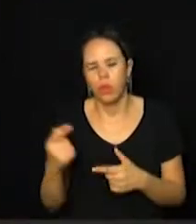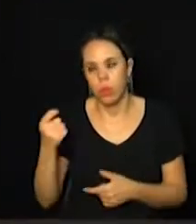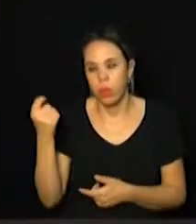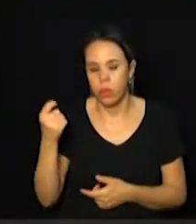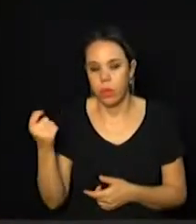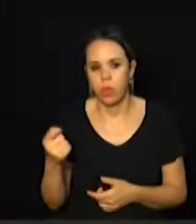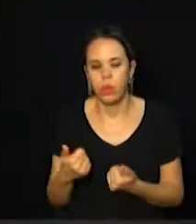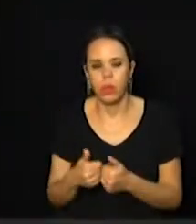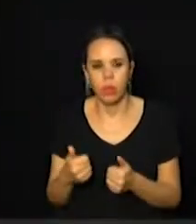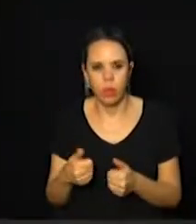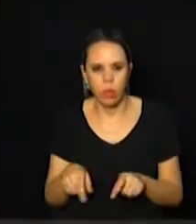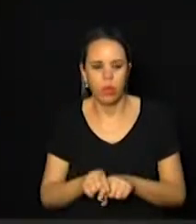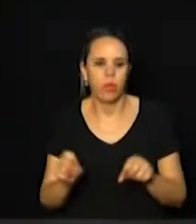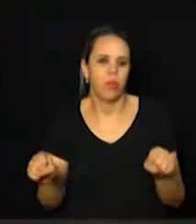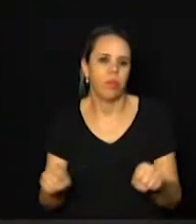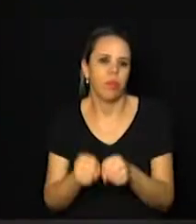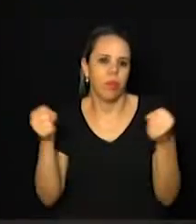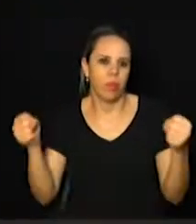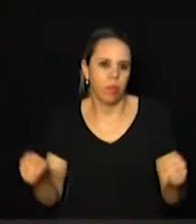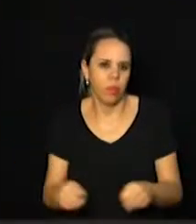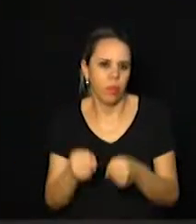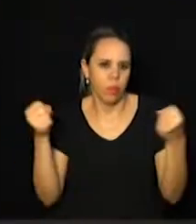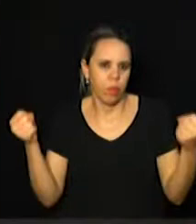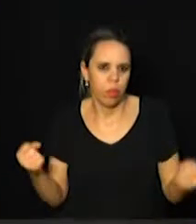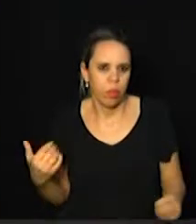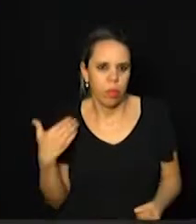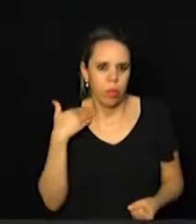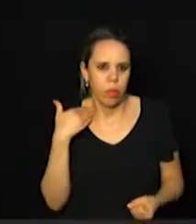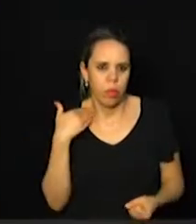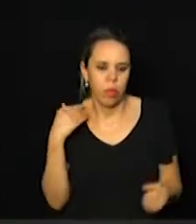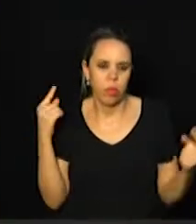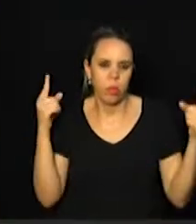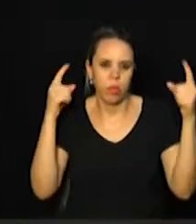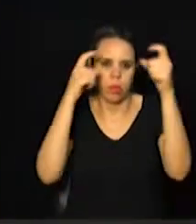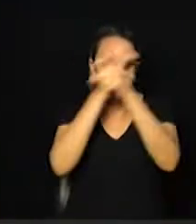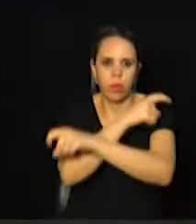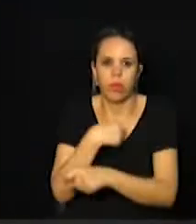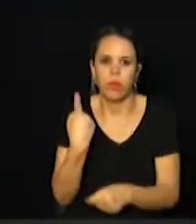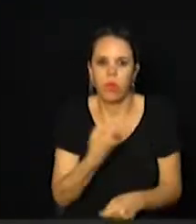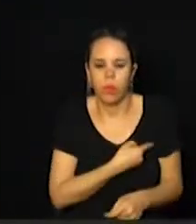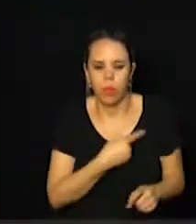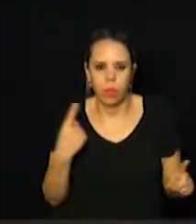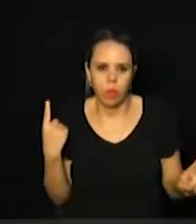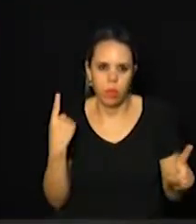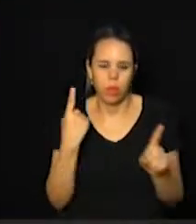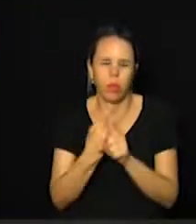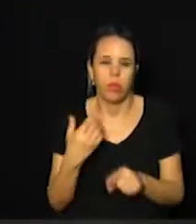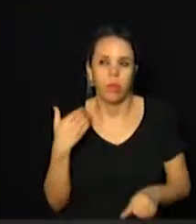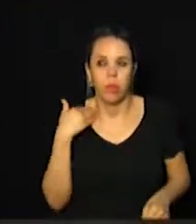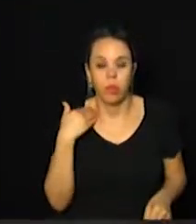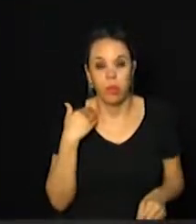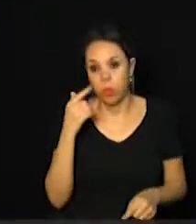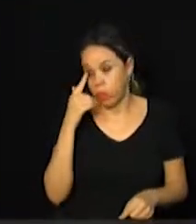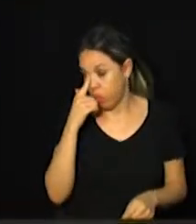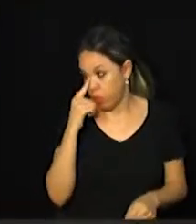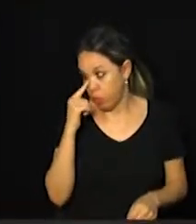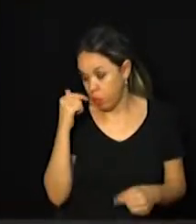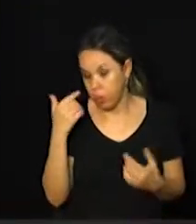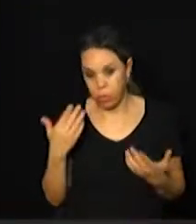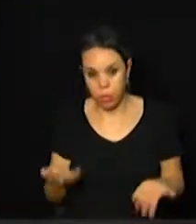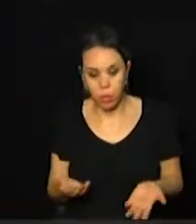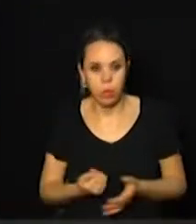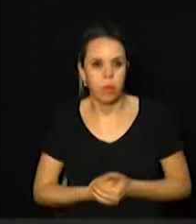os ônibus quebrados e os bancos as dificuldades que nós encontramos nos Bancos Então